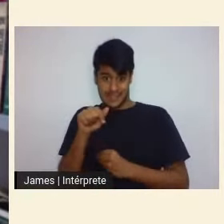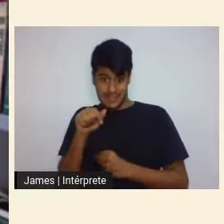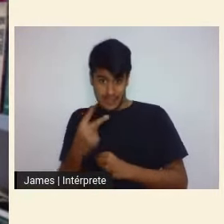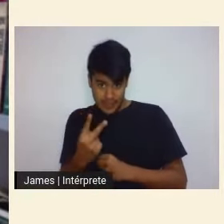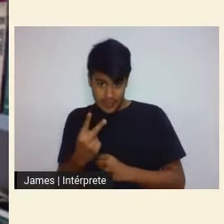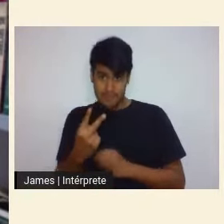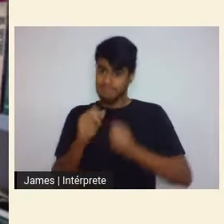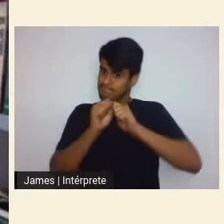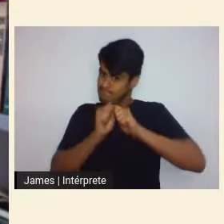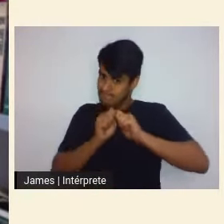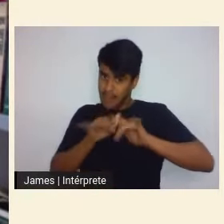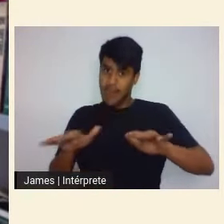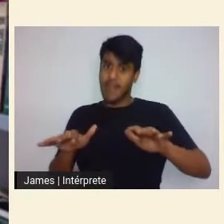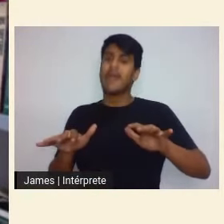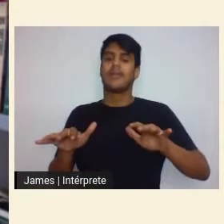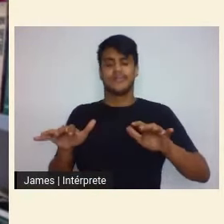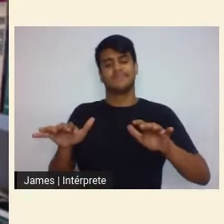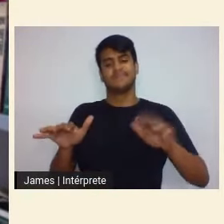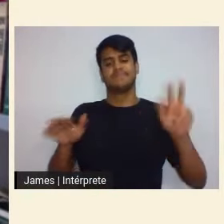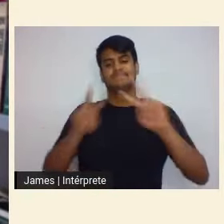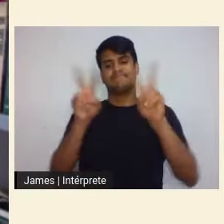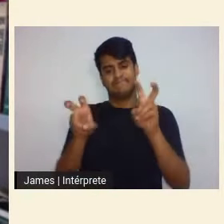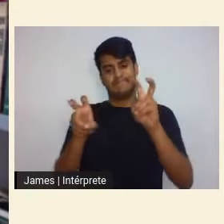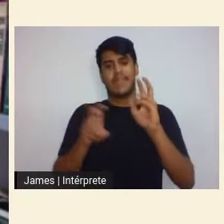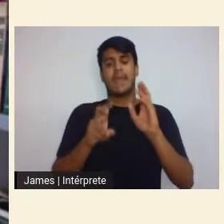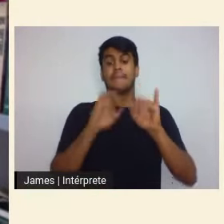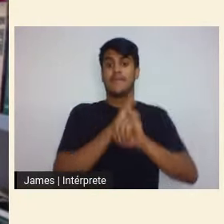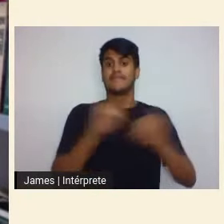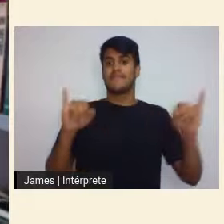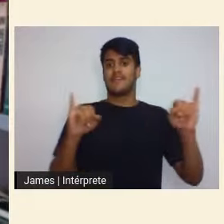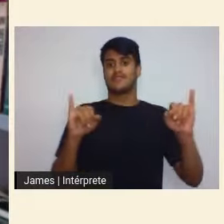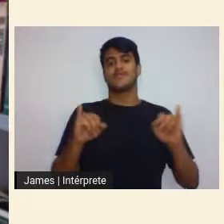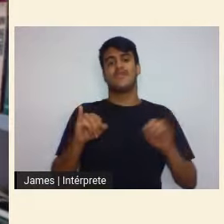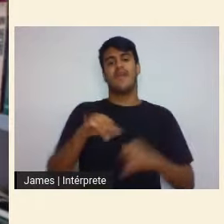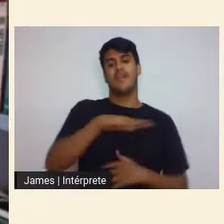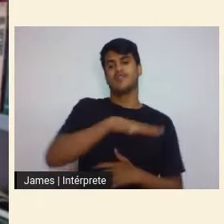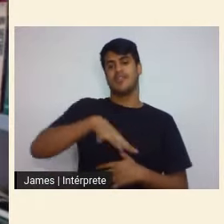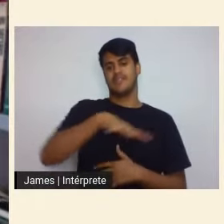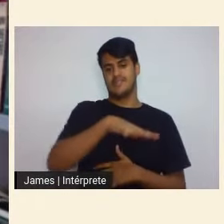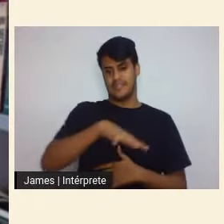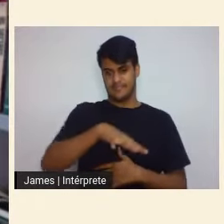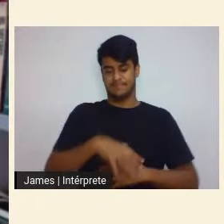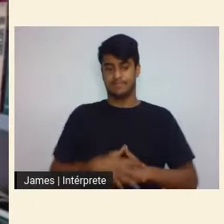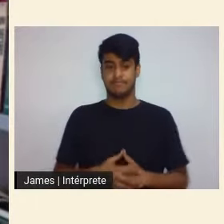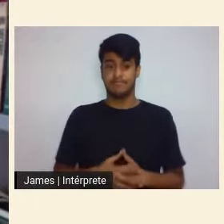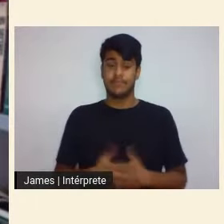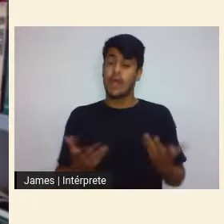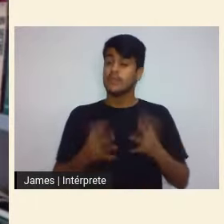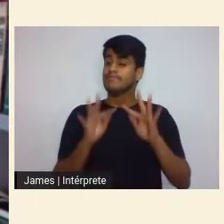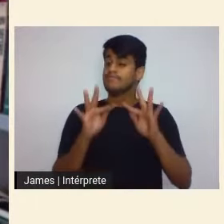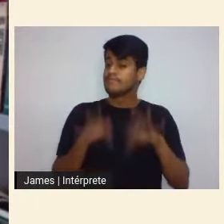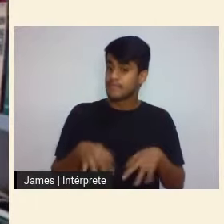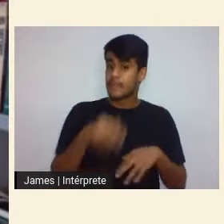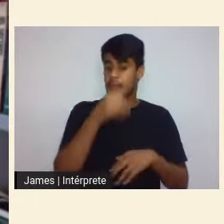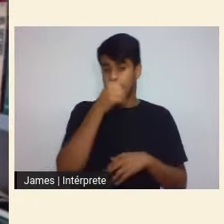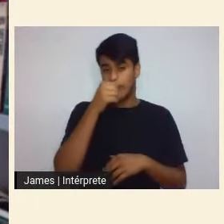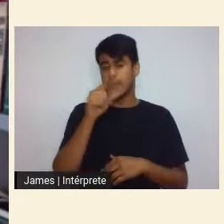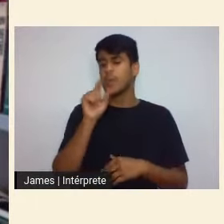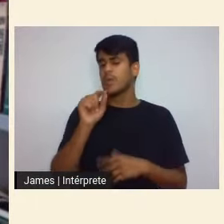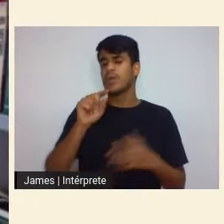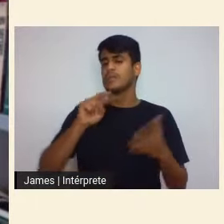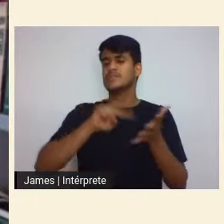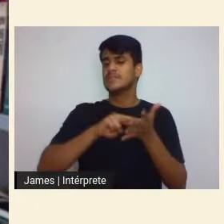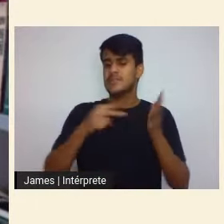é? Como o manifesto regionalista. Né? Para concluir, o que, na verdade, significa